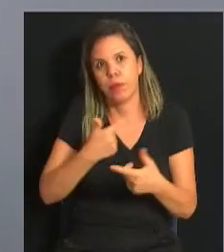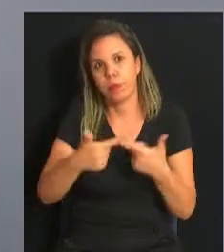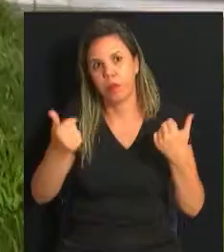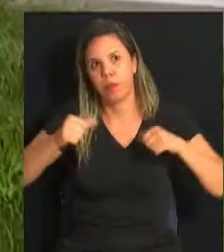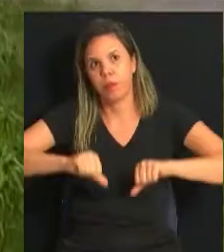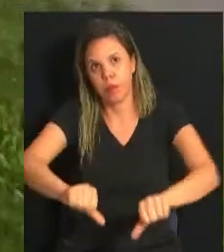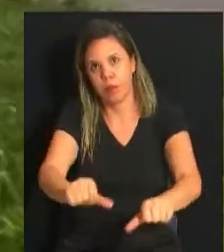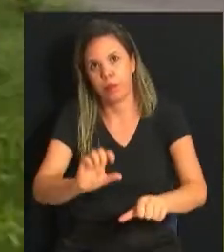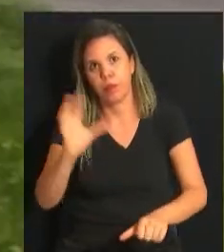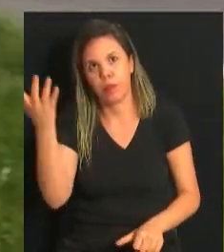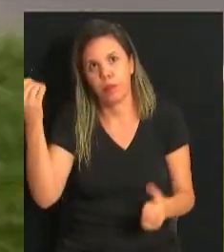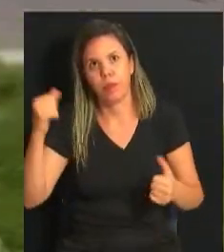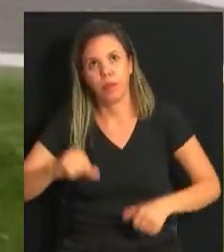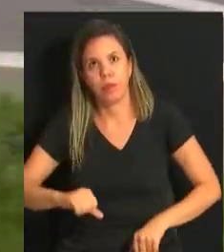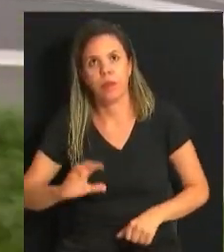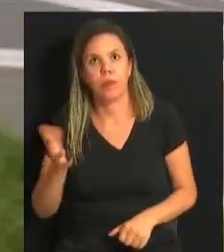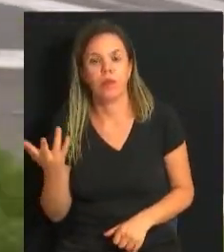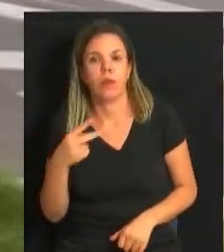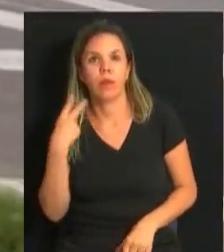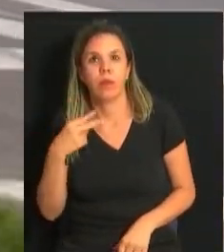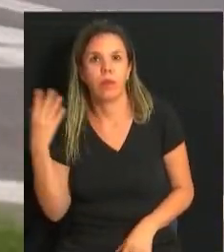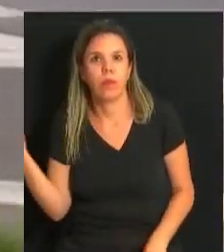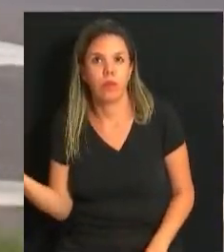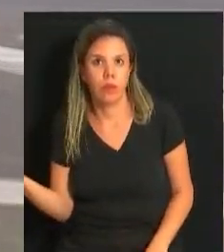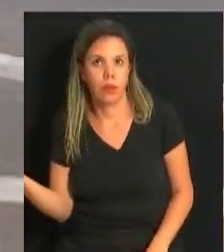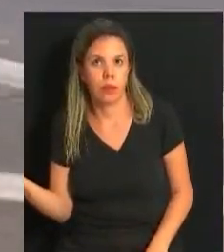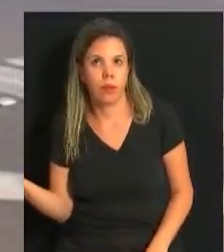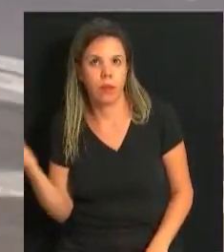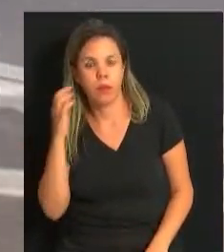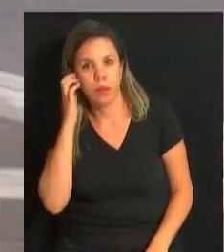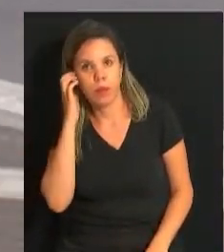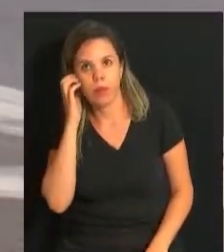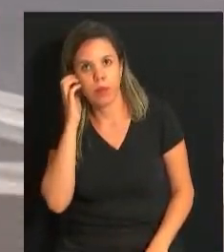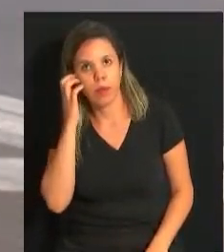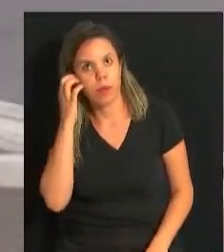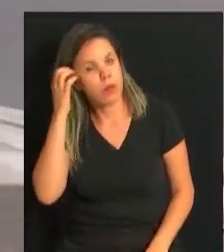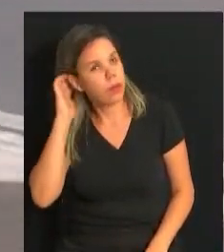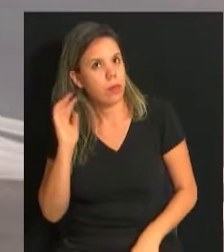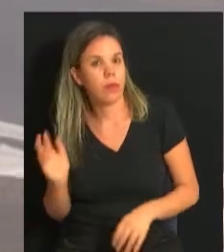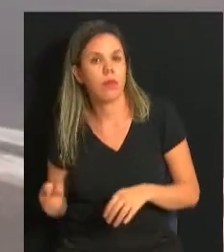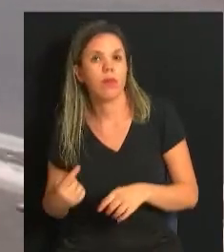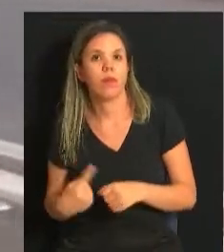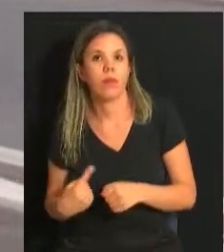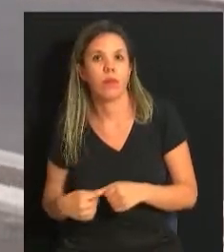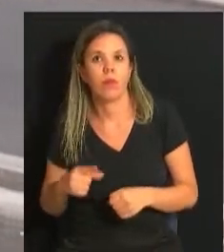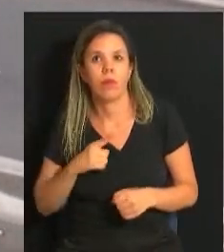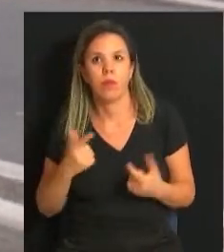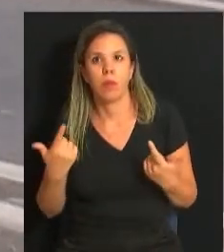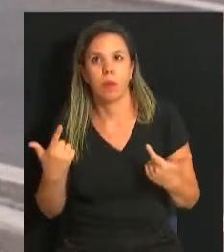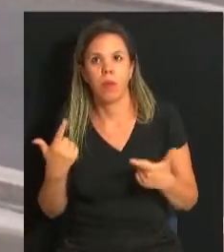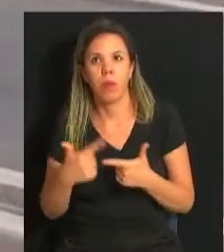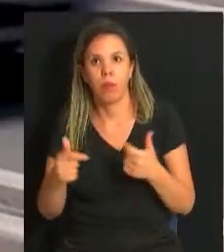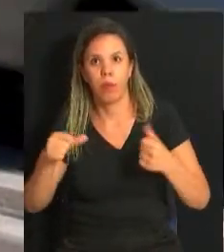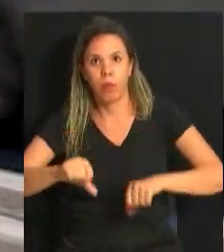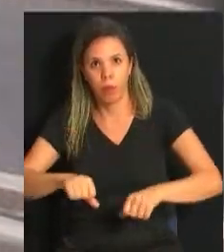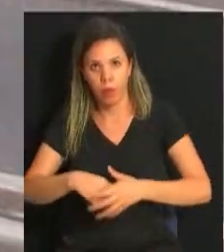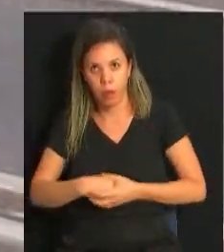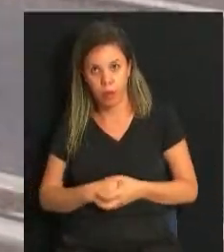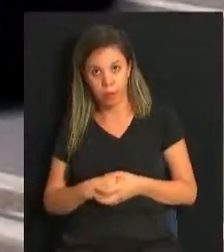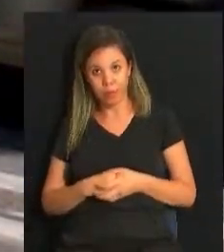compensa ainda segundo o vereador parte da estrada que corta o município está muito danificada